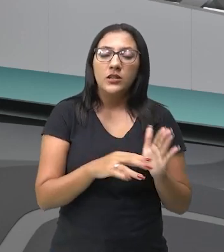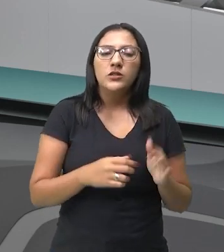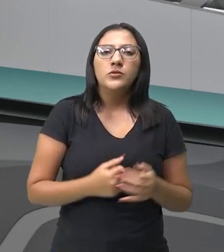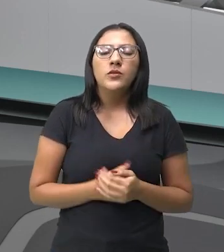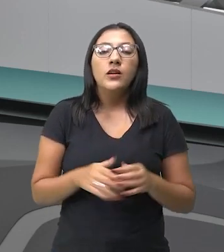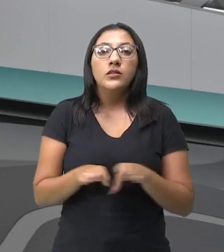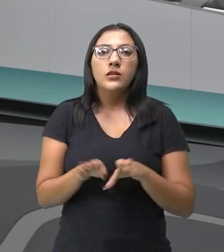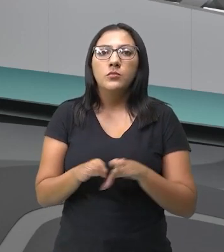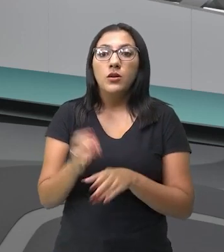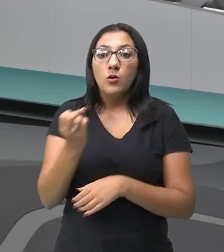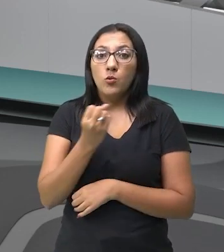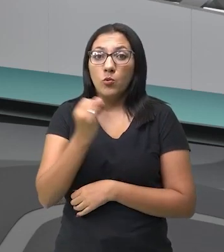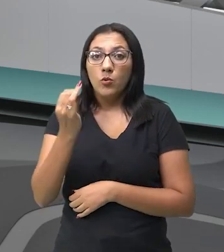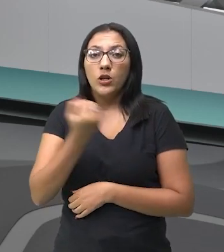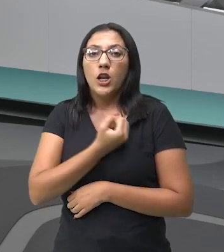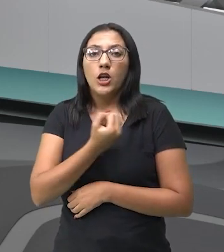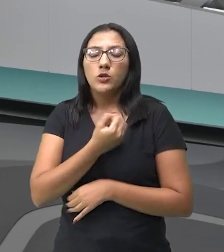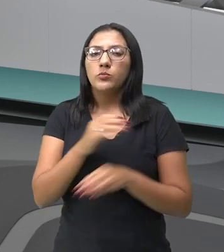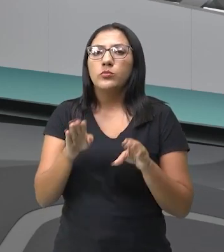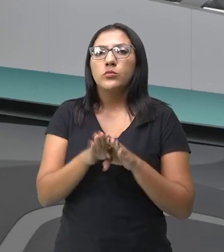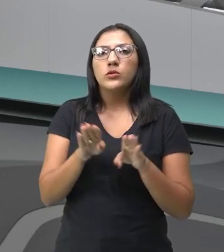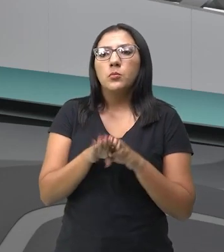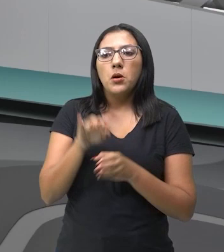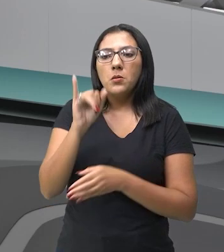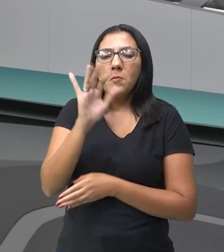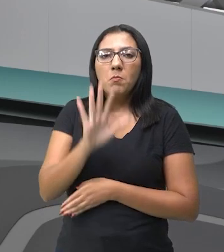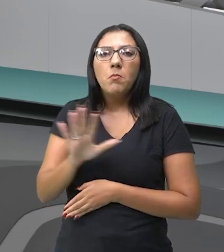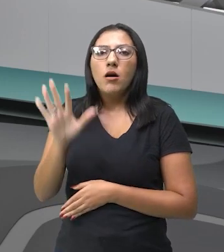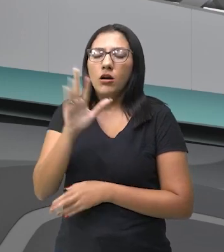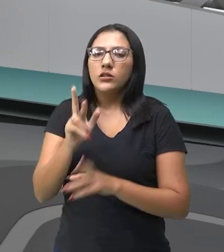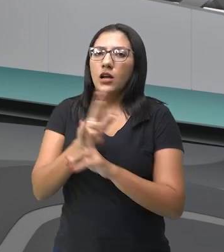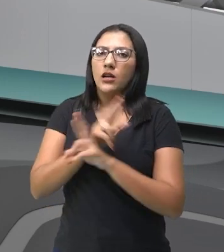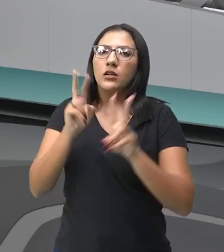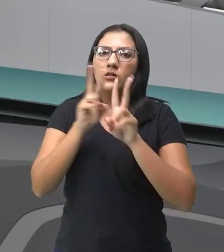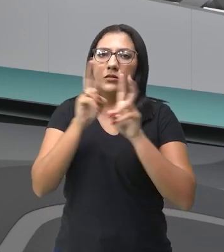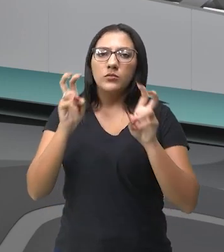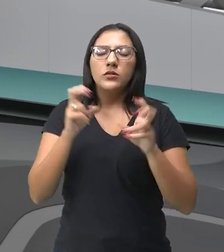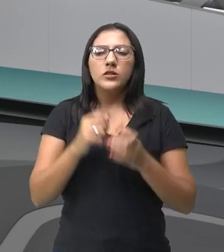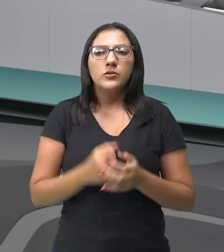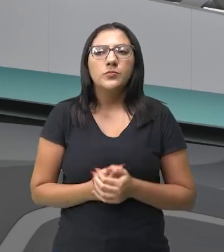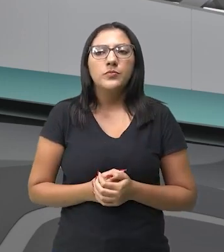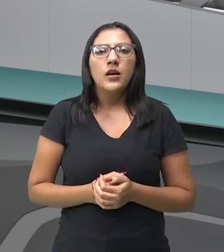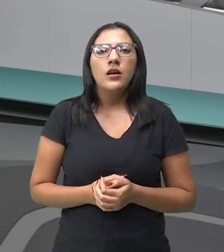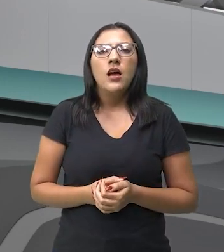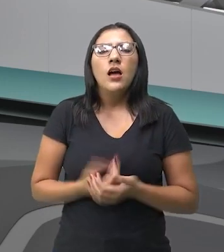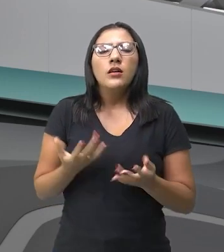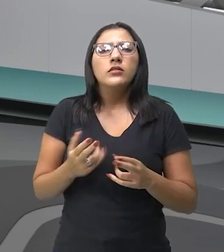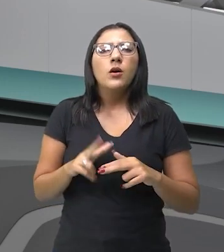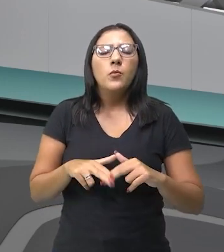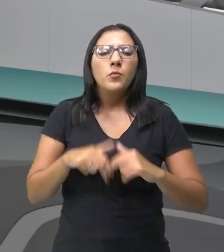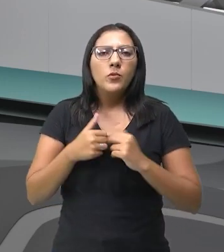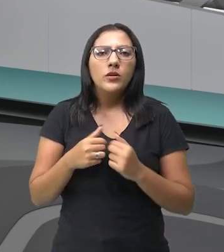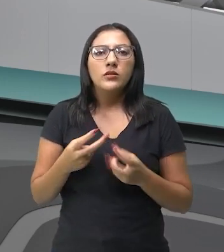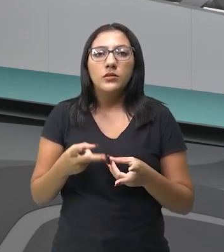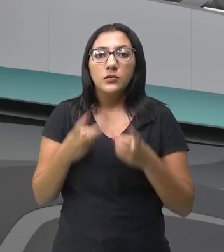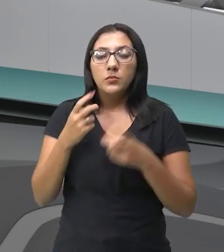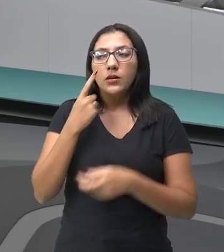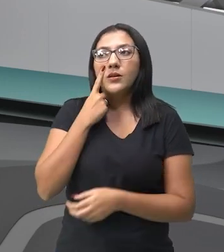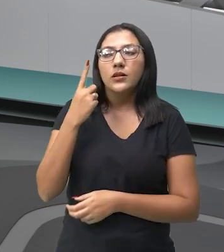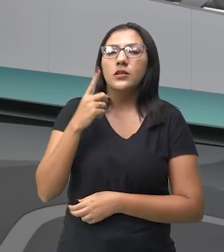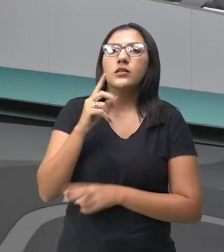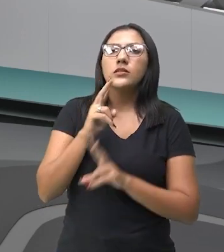texto aqui, ele não é um gráfico simples, como a gente viu no começo da aula, lá no site da imunização